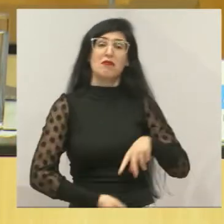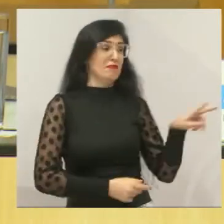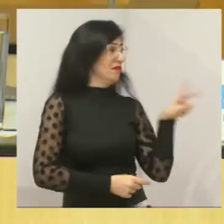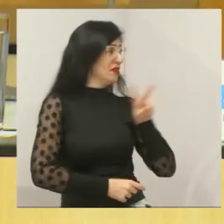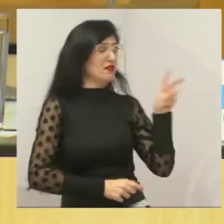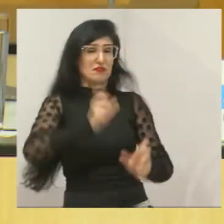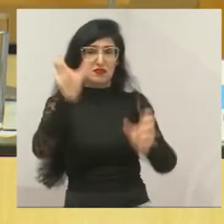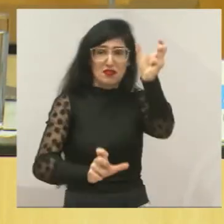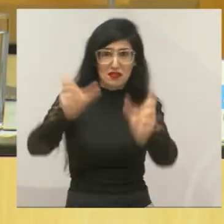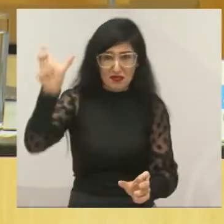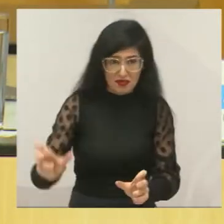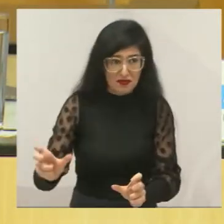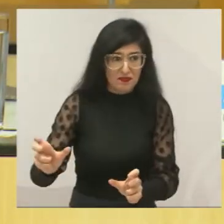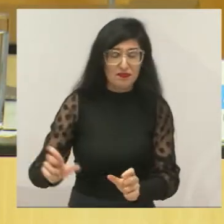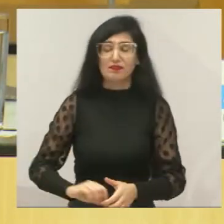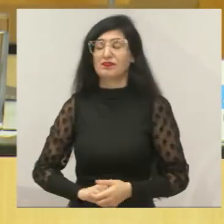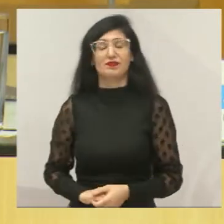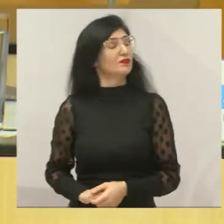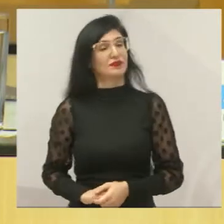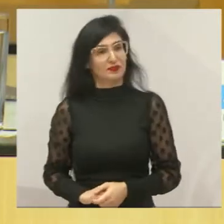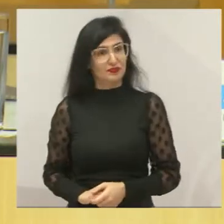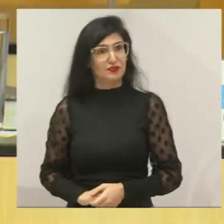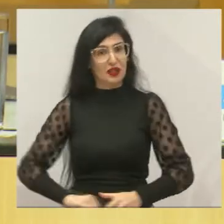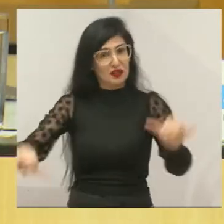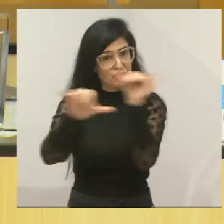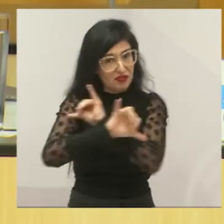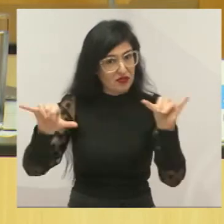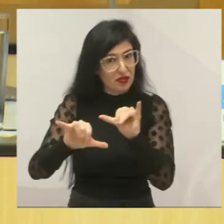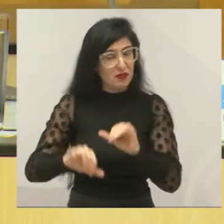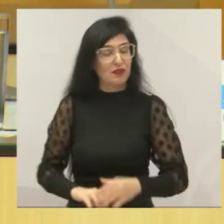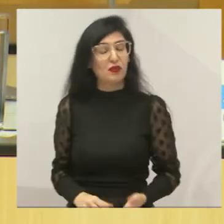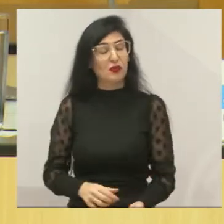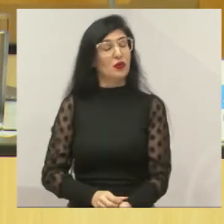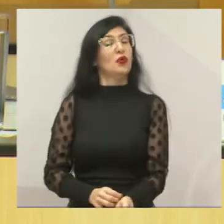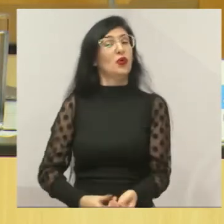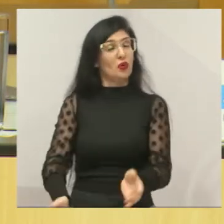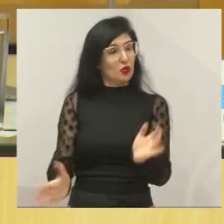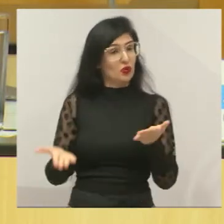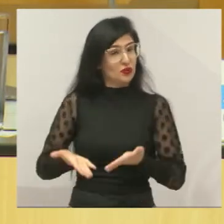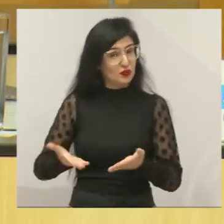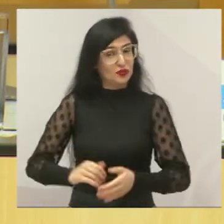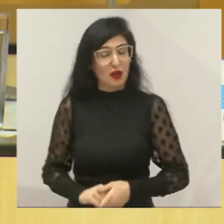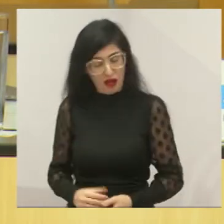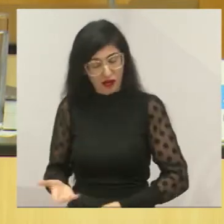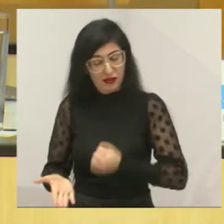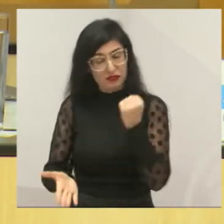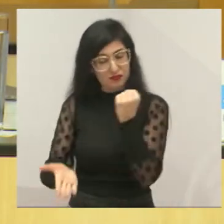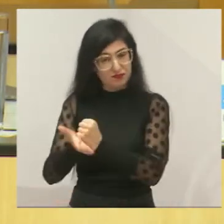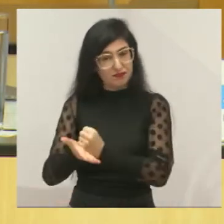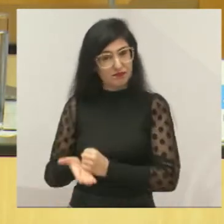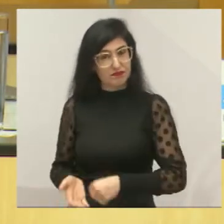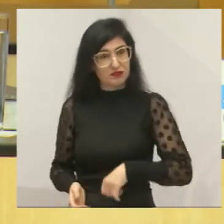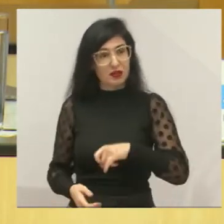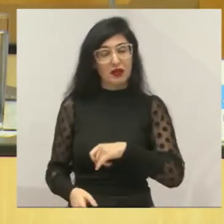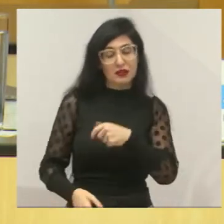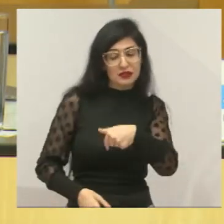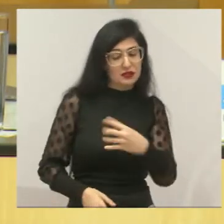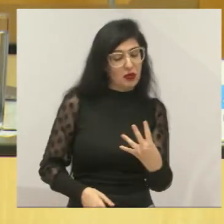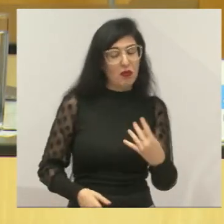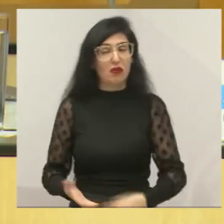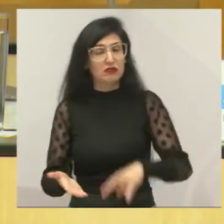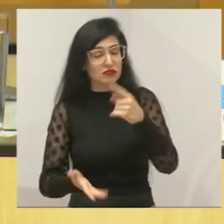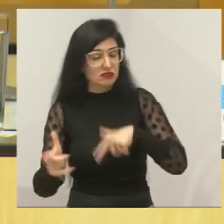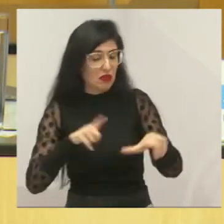vereadores. Antes, porém, informo que para a presente sessão foram protocolados 74